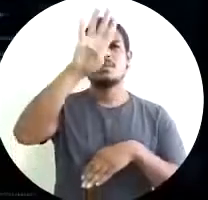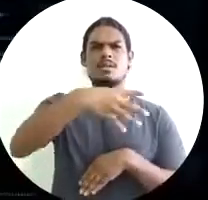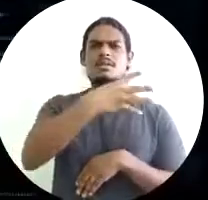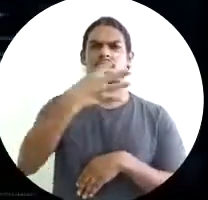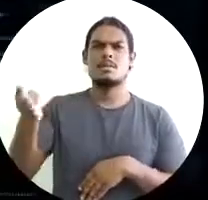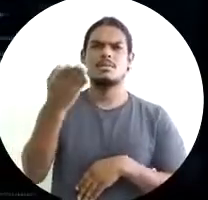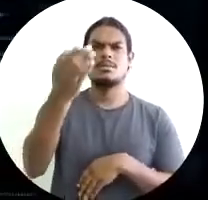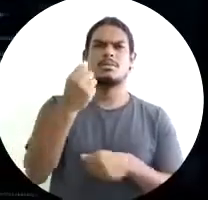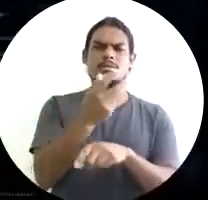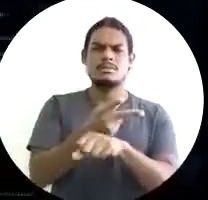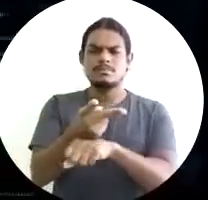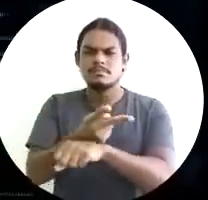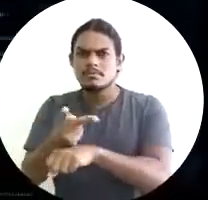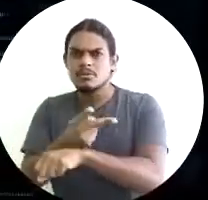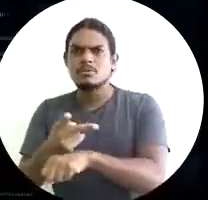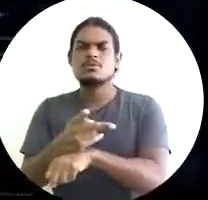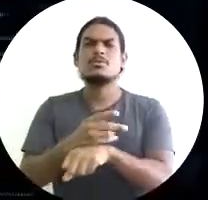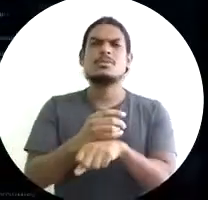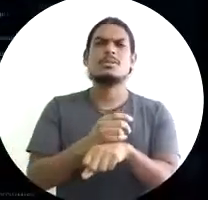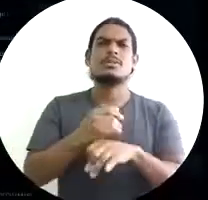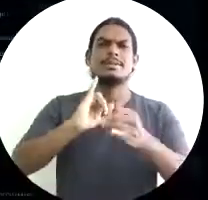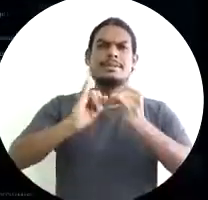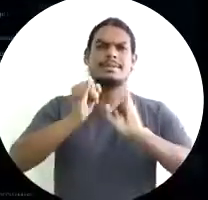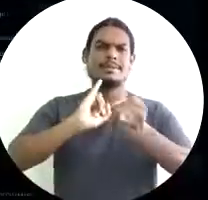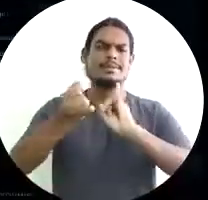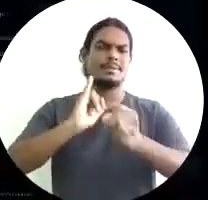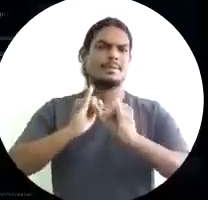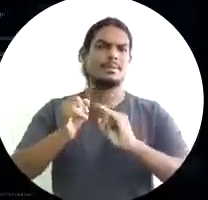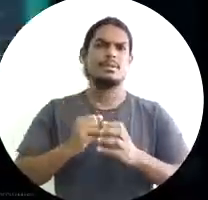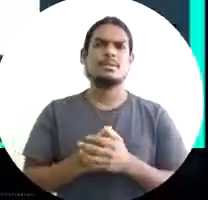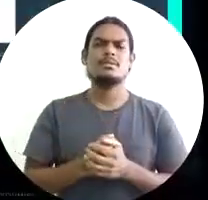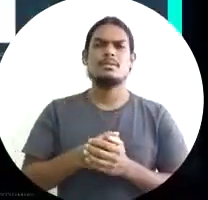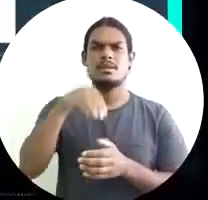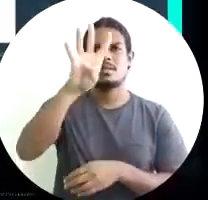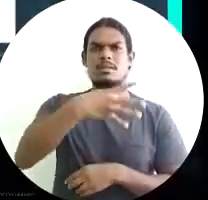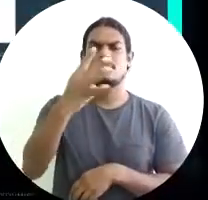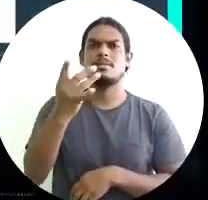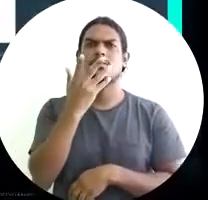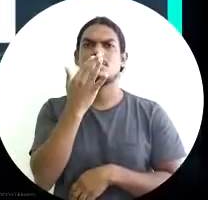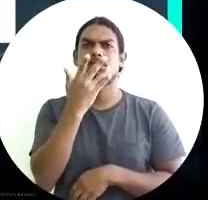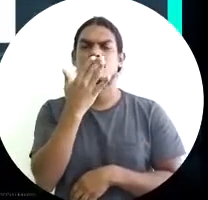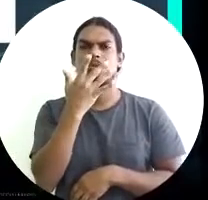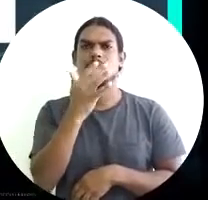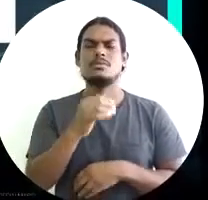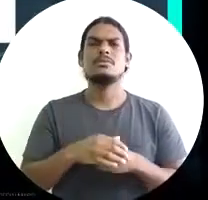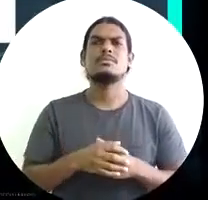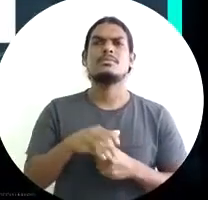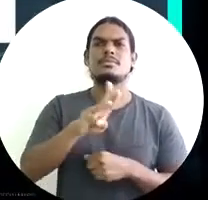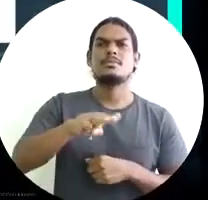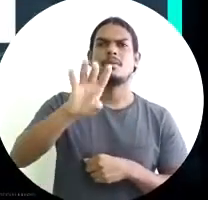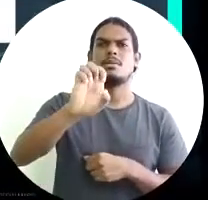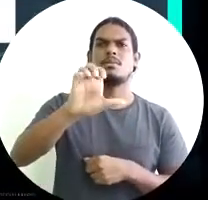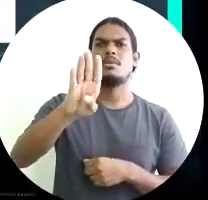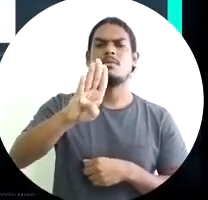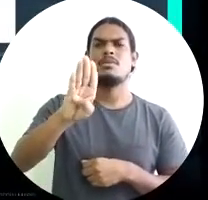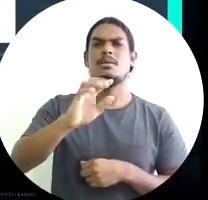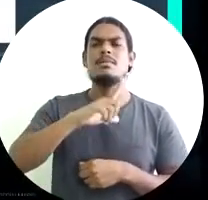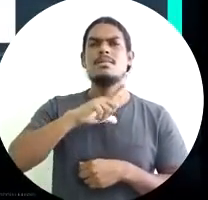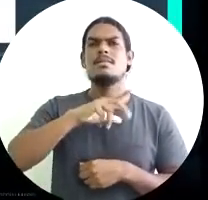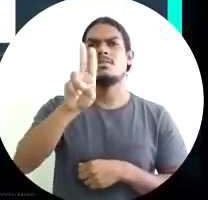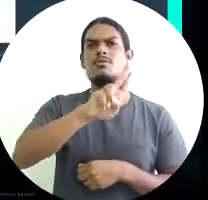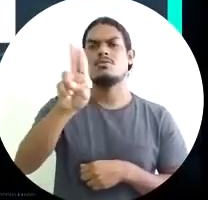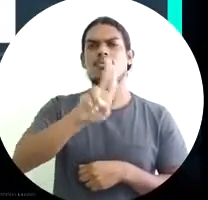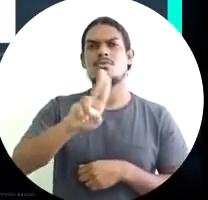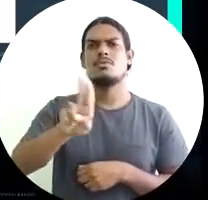na internet as tabelas de cores para a web, e aí você vai ter o nome delas e você vai ter